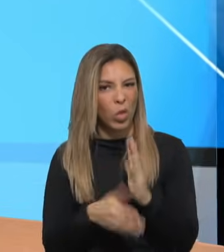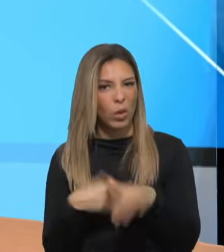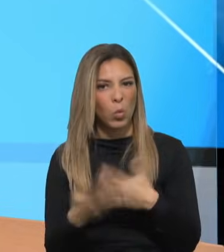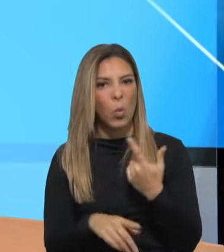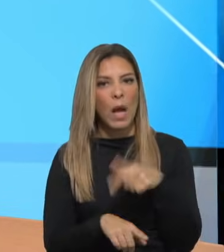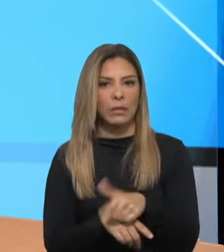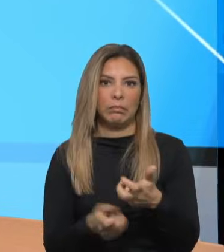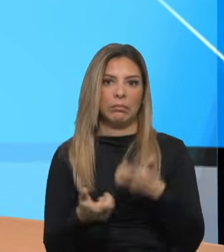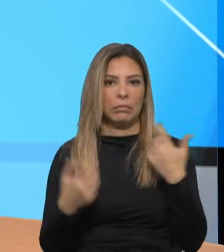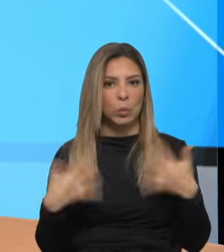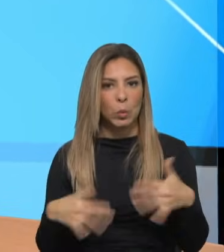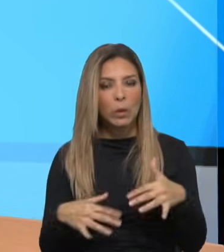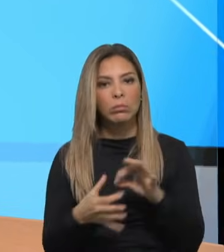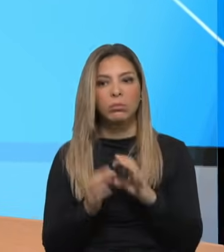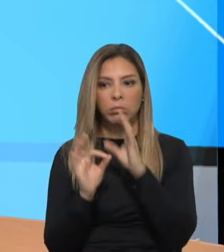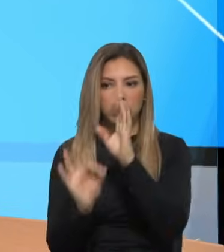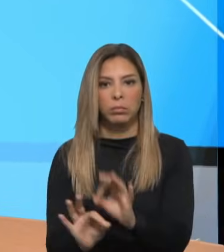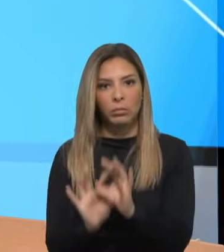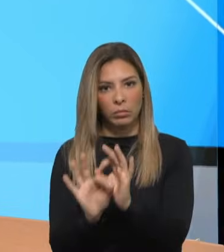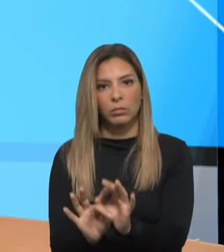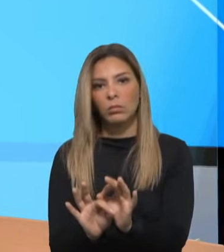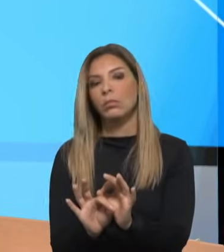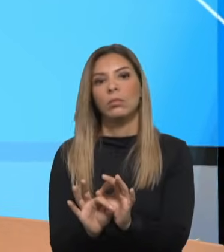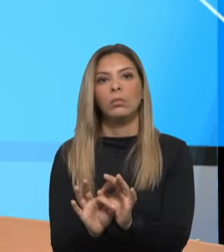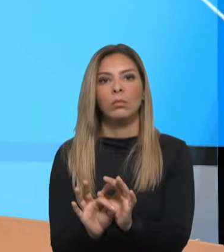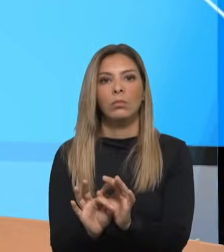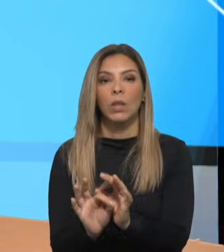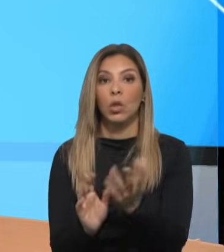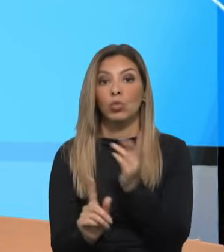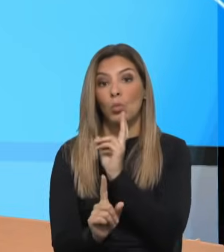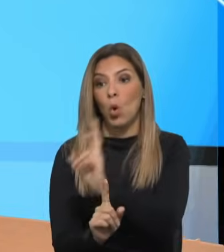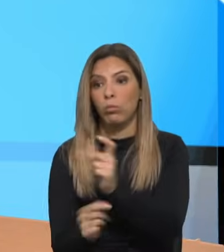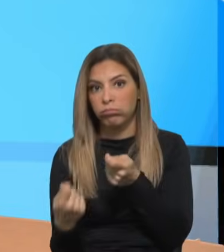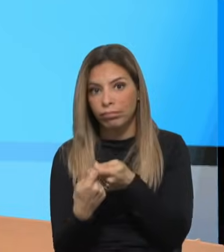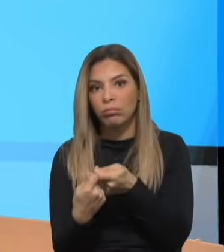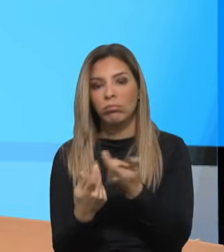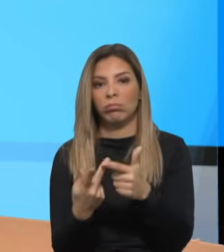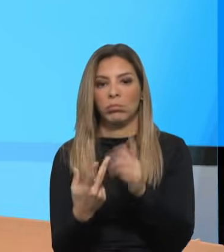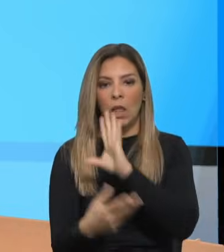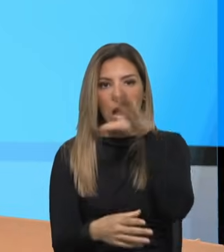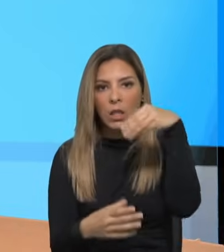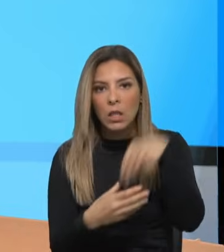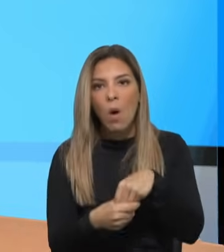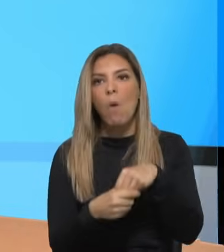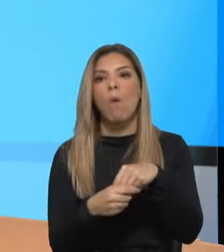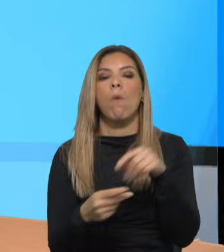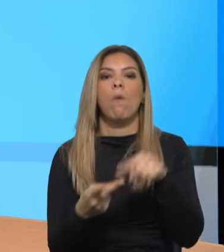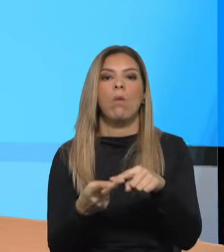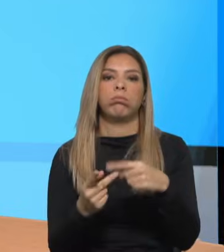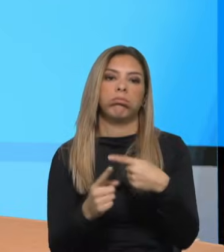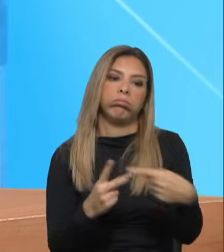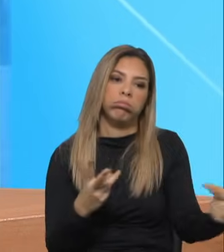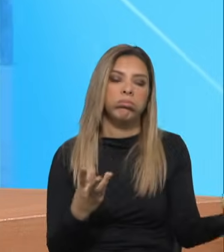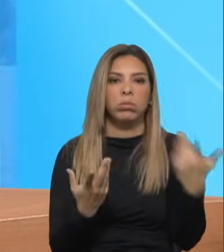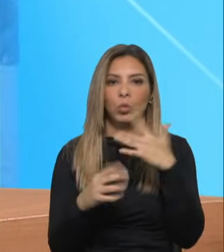significativo, nomeadamente para os cuidadores, o conseguir respostas, não é? A integração destas pessoas na sociedade. Sim,